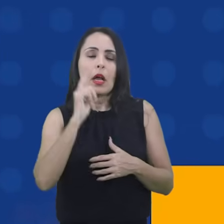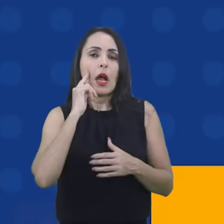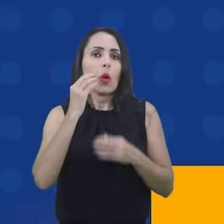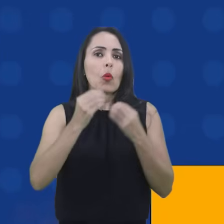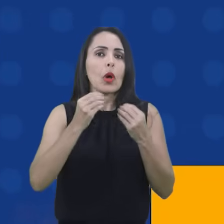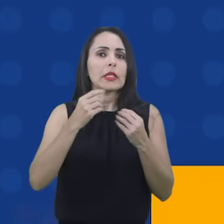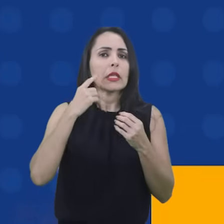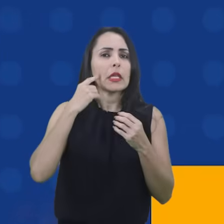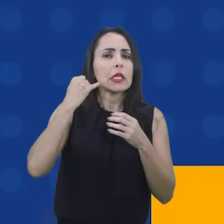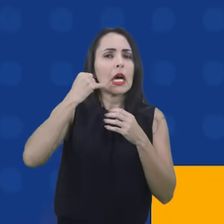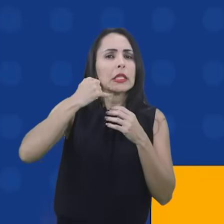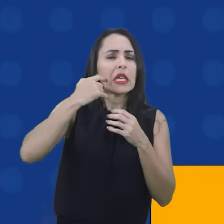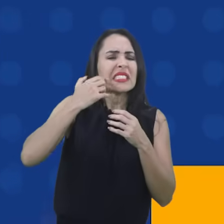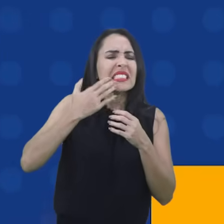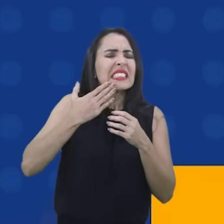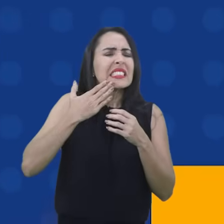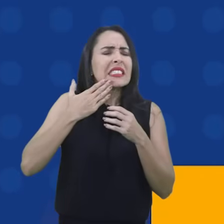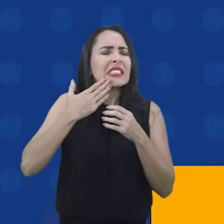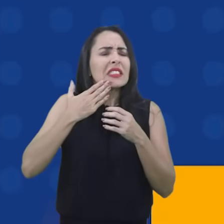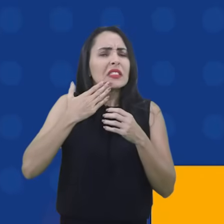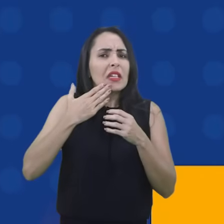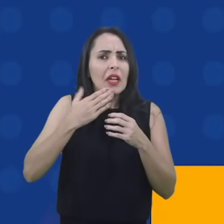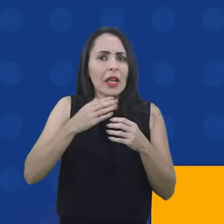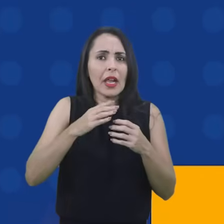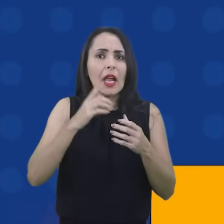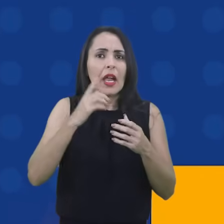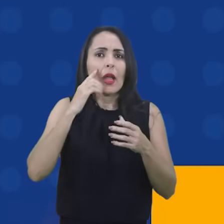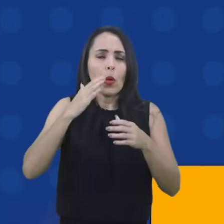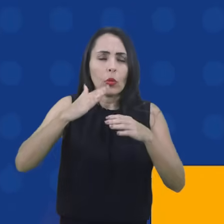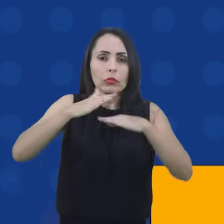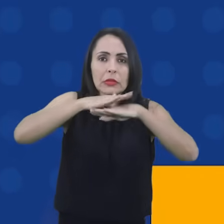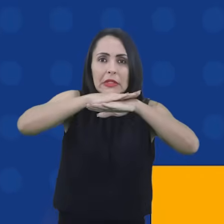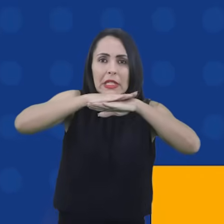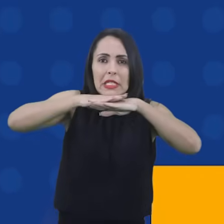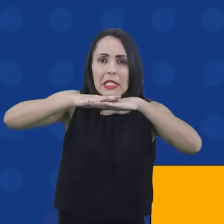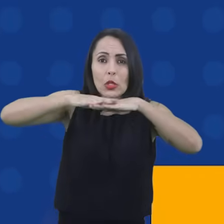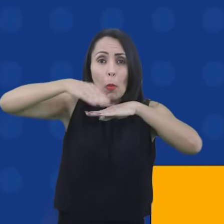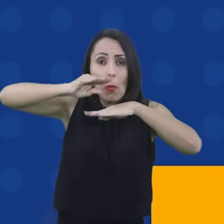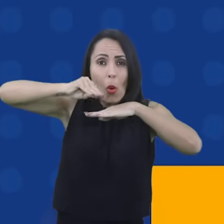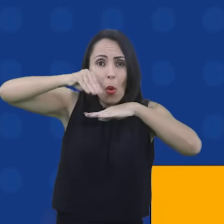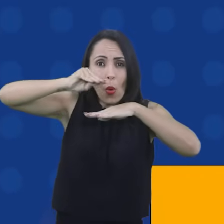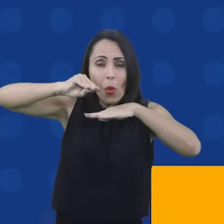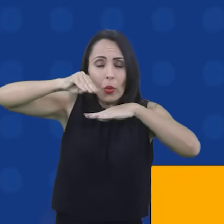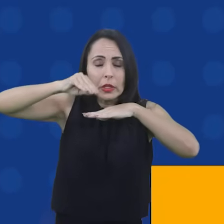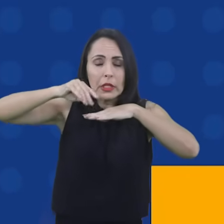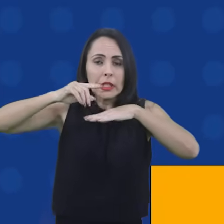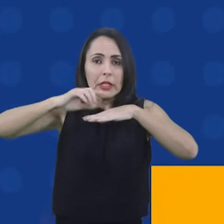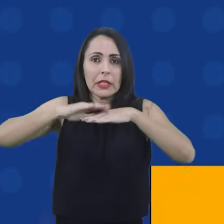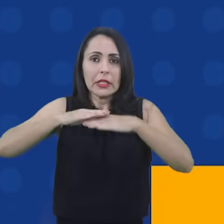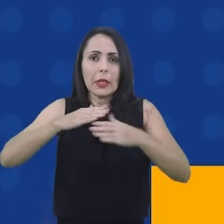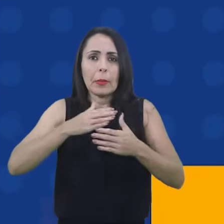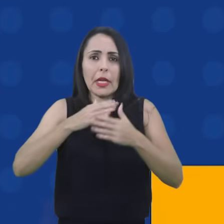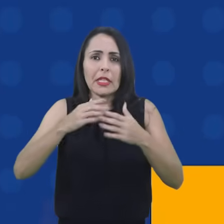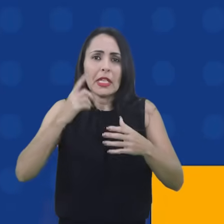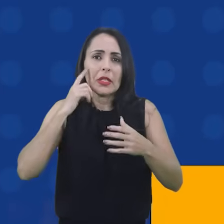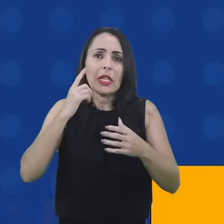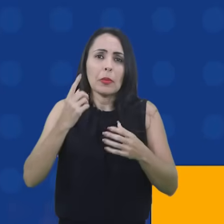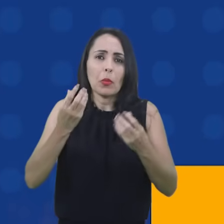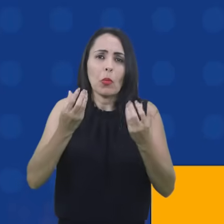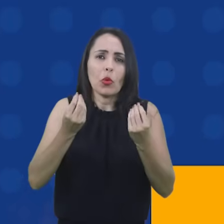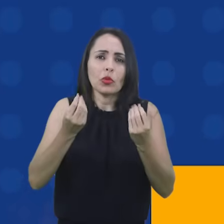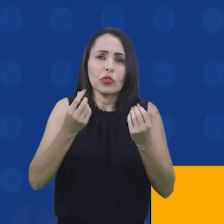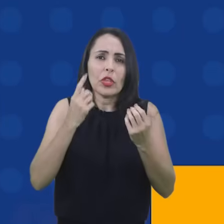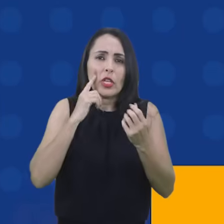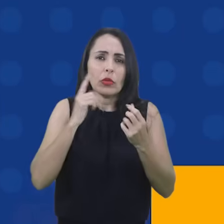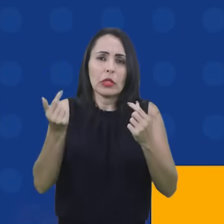quando essa cárie atinge essa polpa, né, que é um tecido mole, ricamente vascularizado, né, cheio de